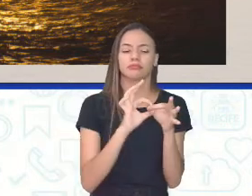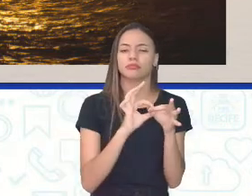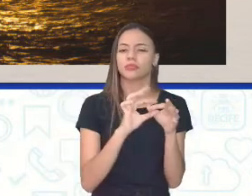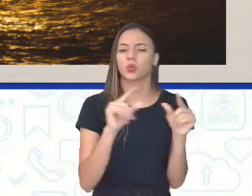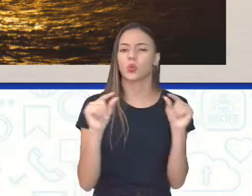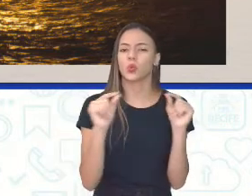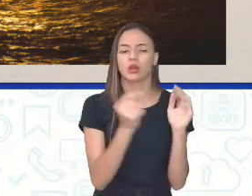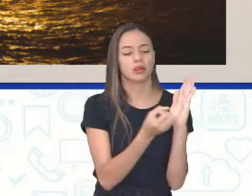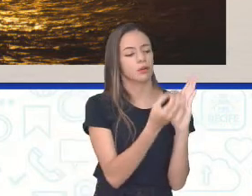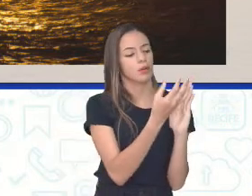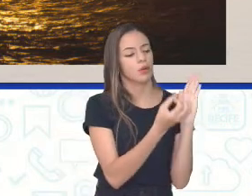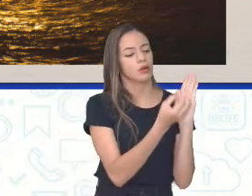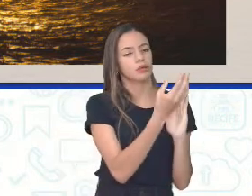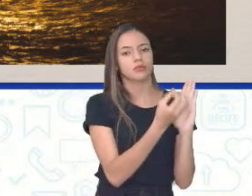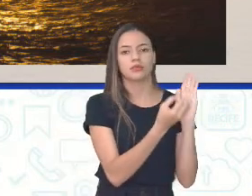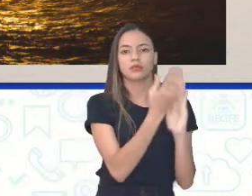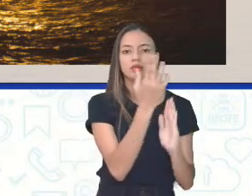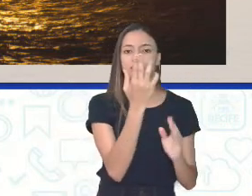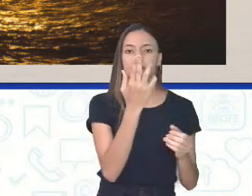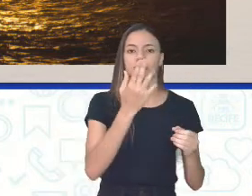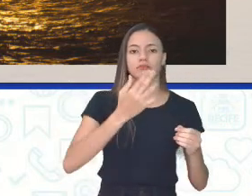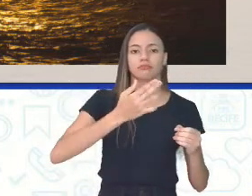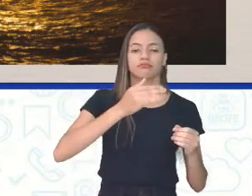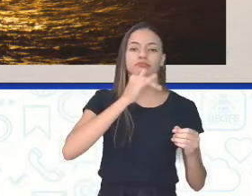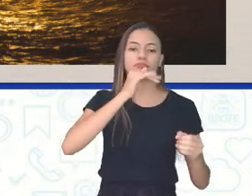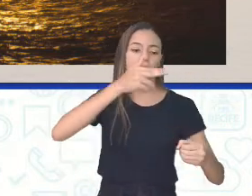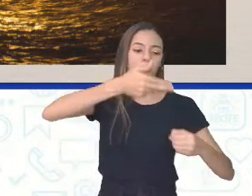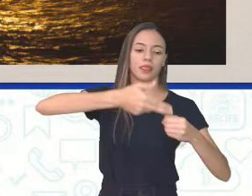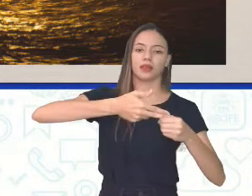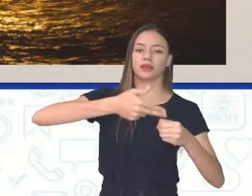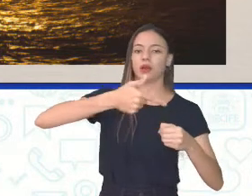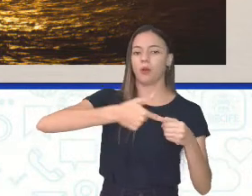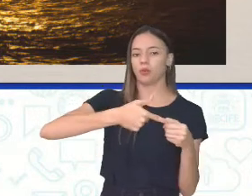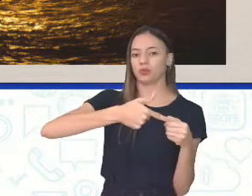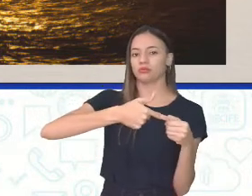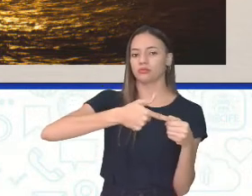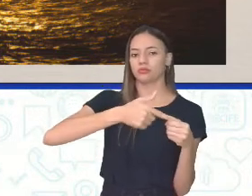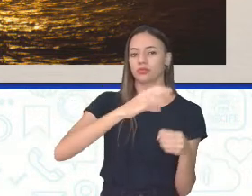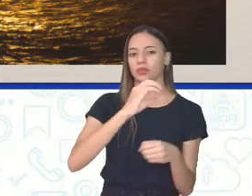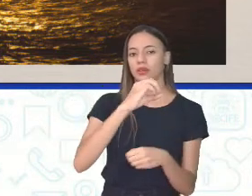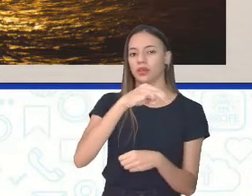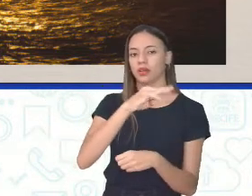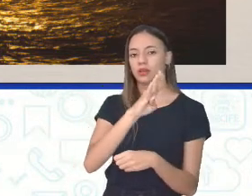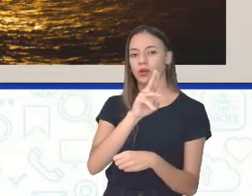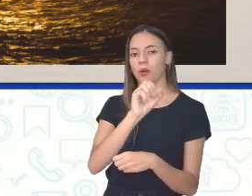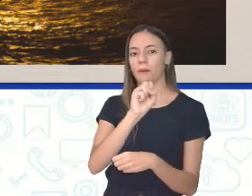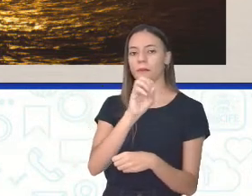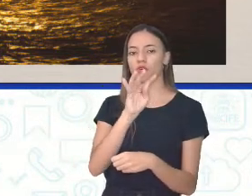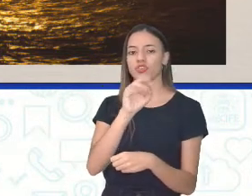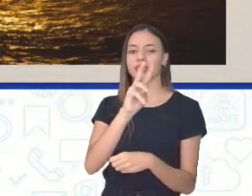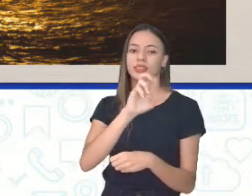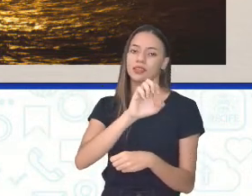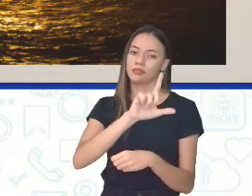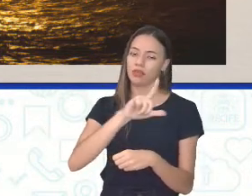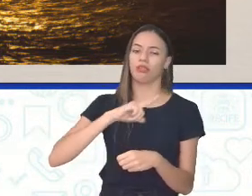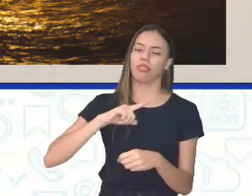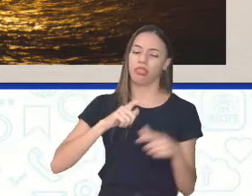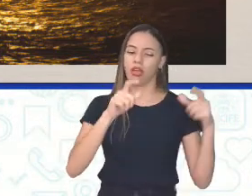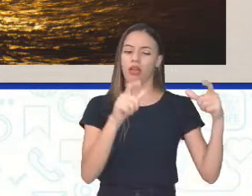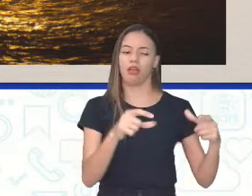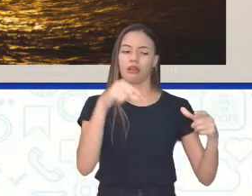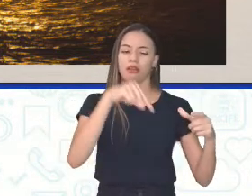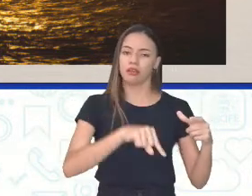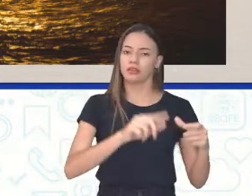da produção de combustíveis, né? Então a gente tem postos de combustíveis da Petrobras,